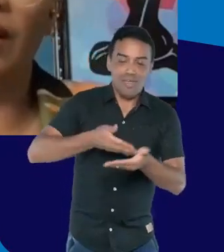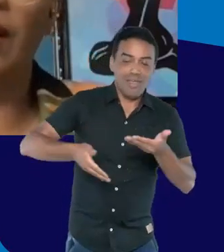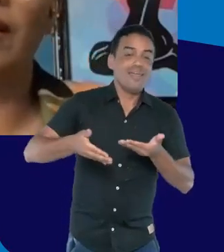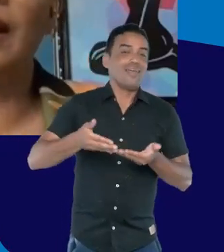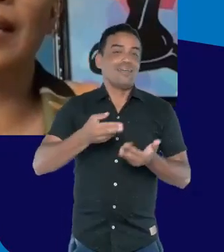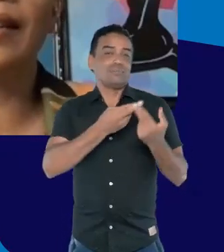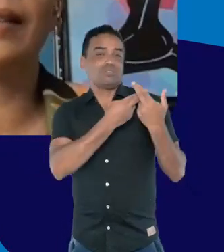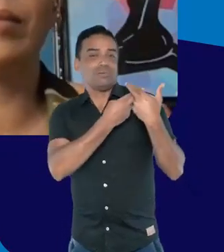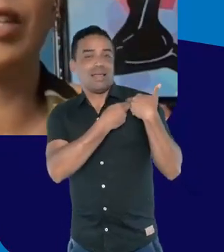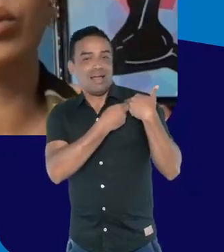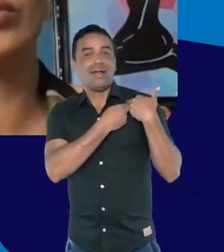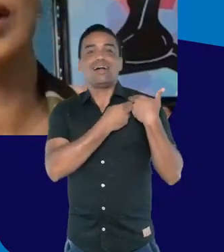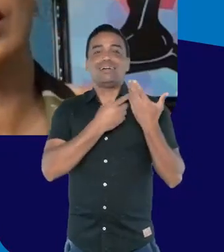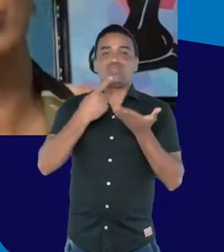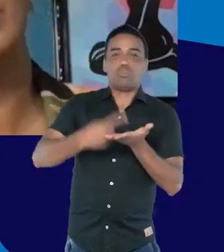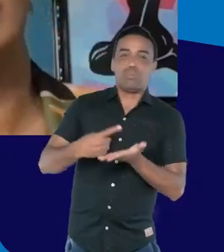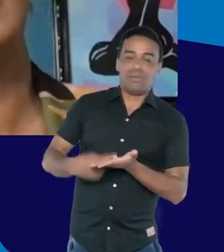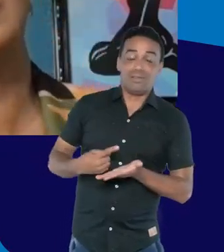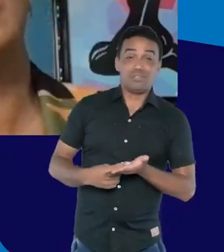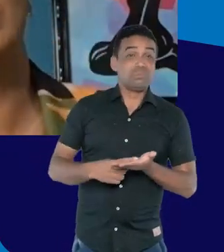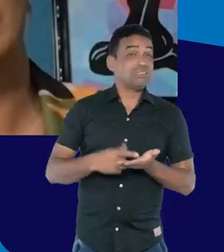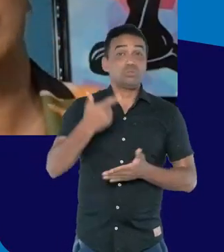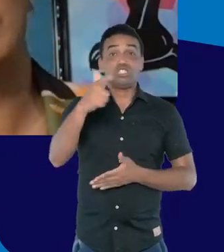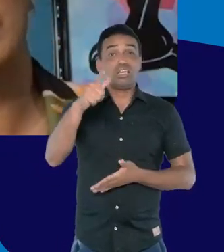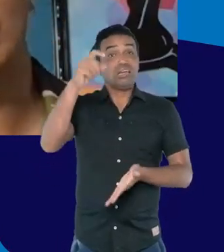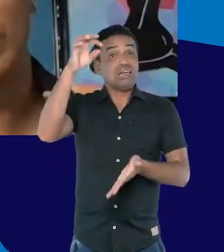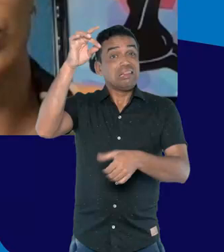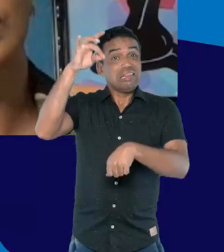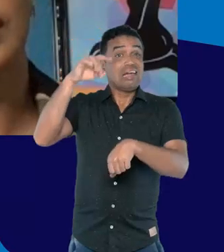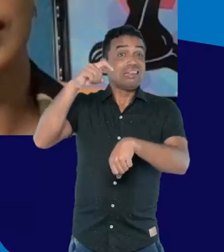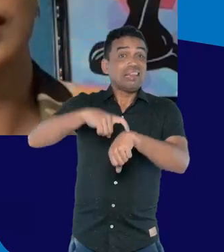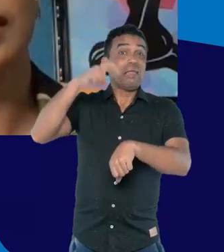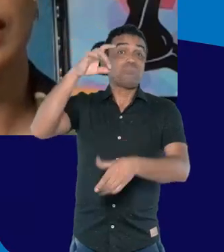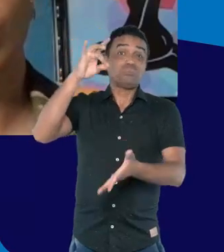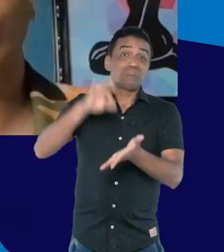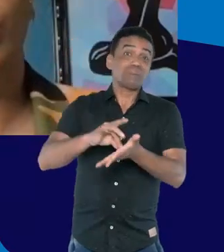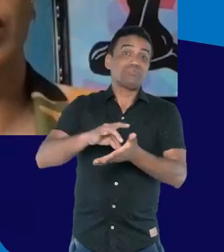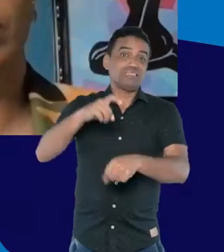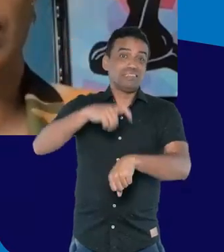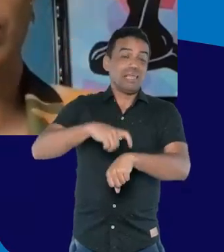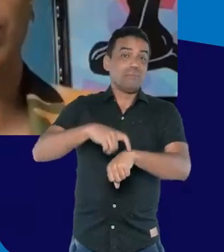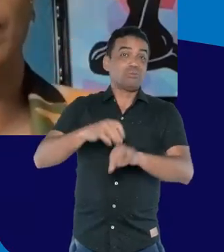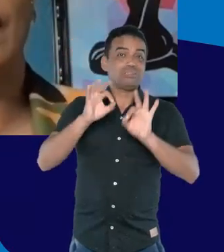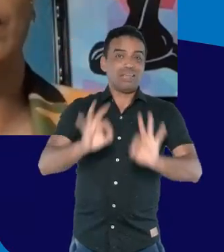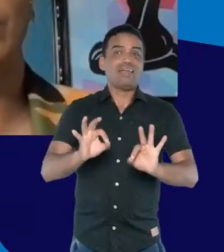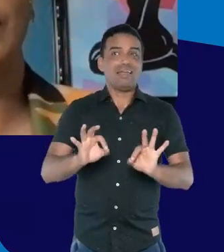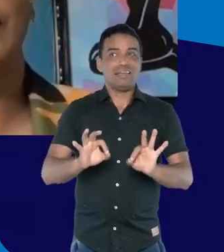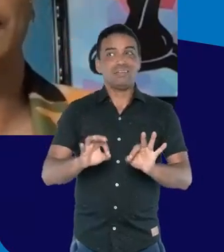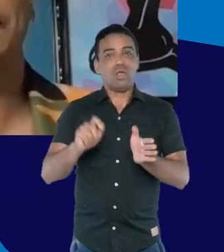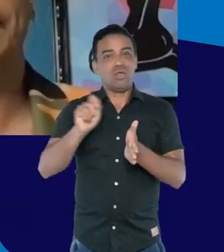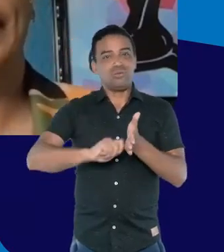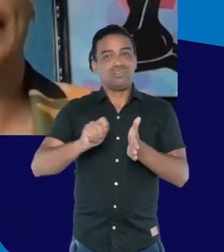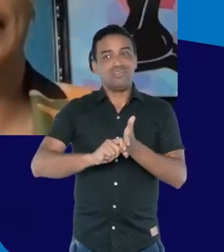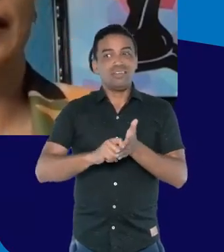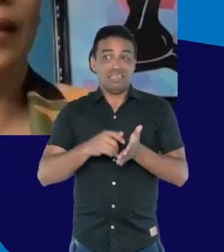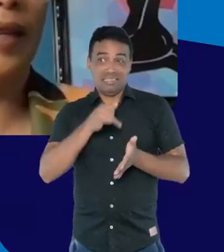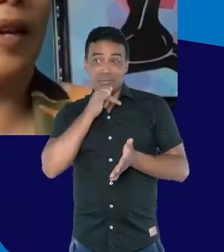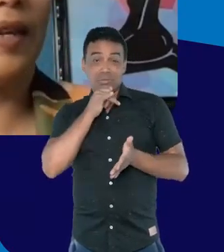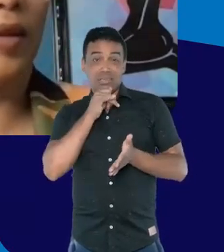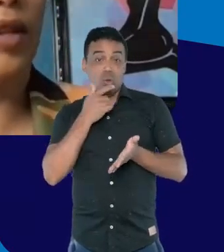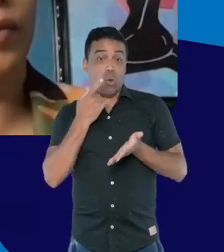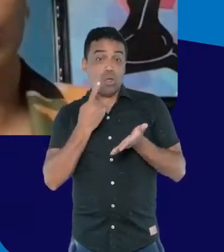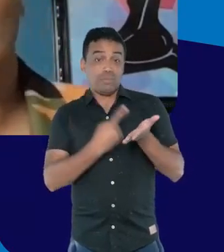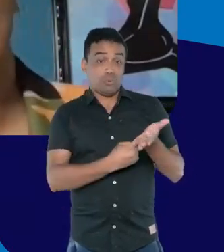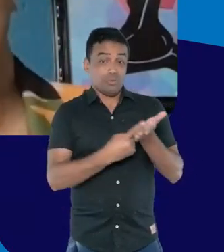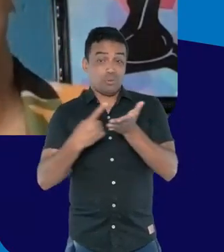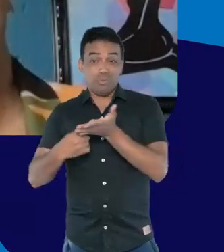não tinha exatamente um tempo definido, eu escrevia quando eu conseguia um pouquinho mais de espaço ali, e